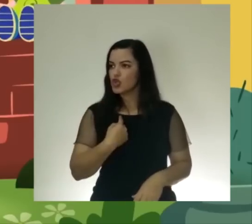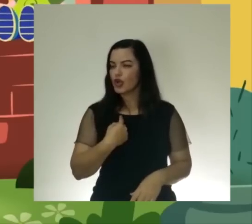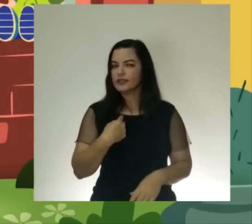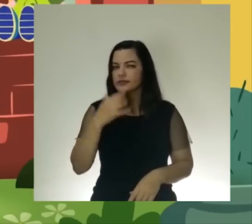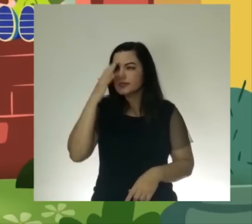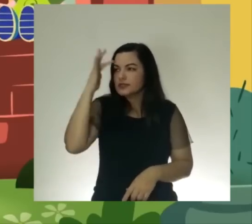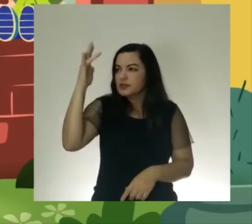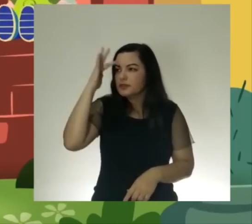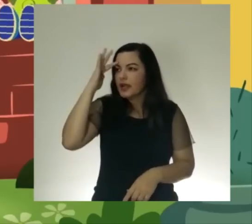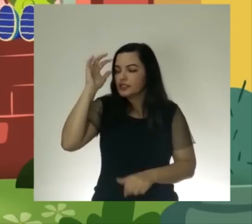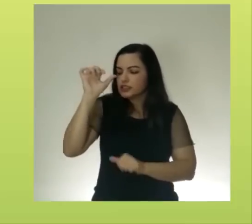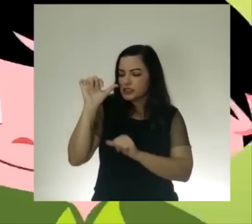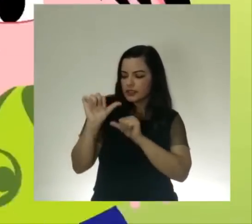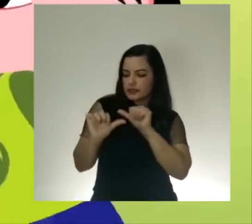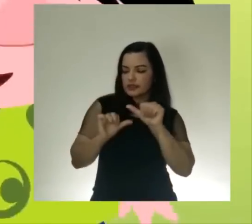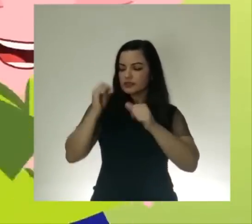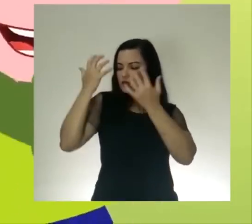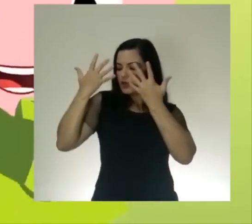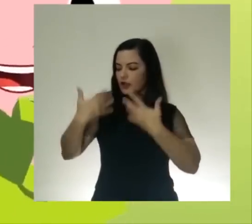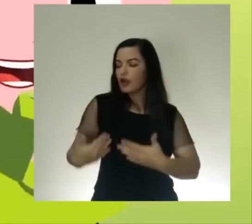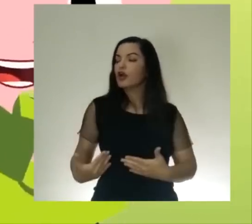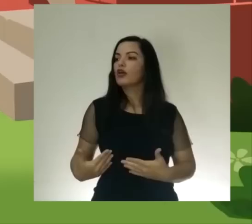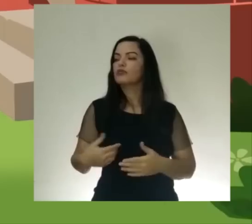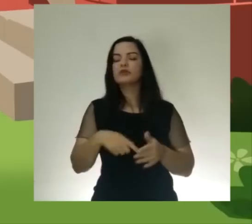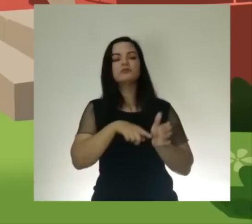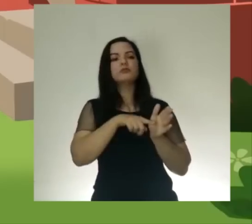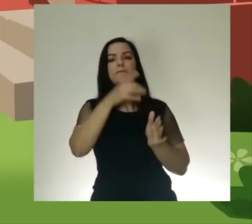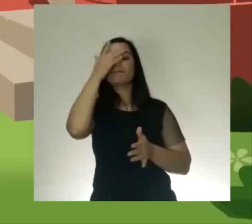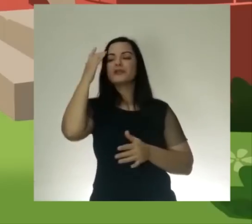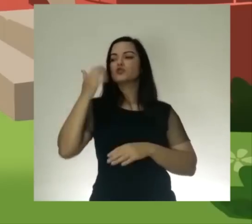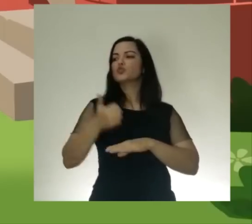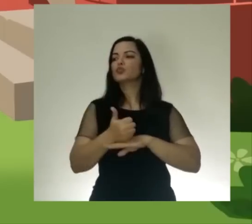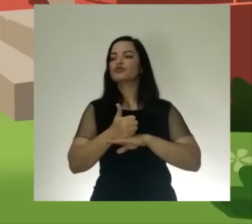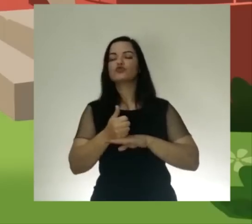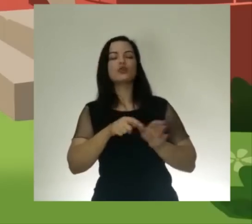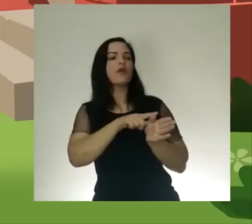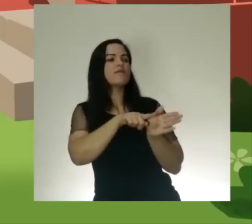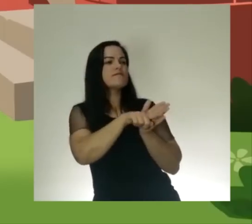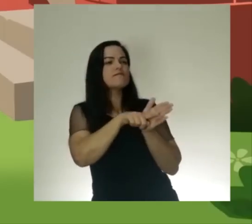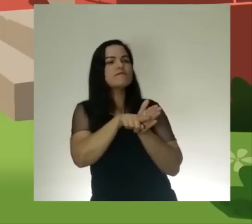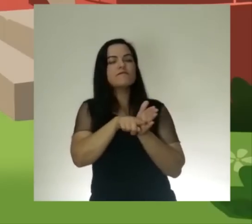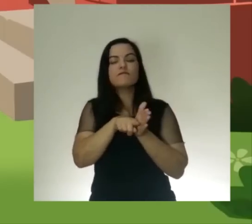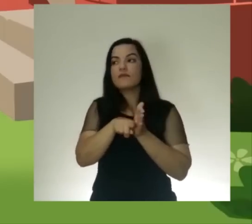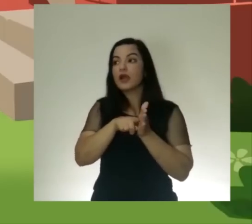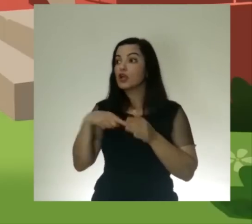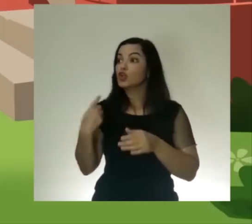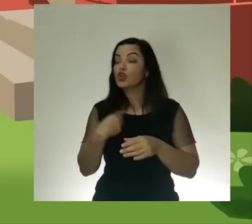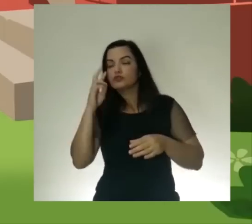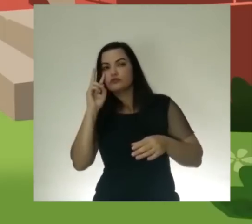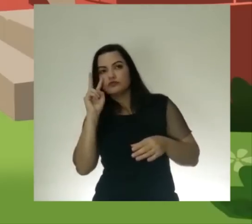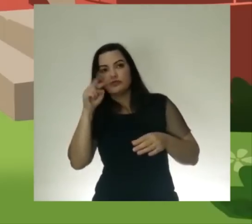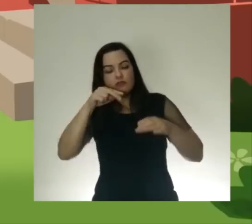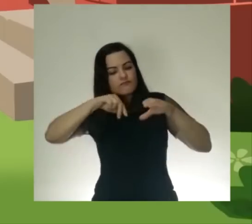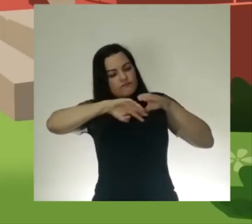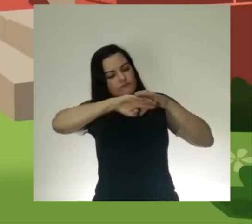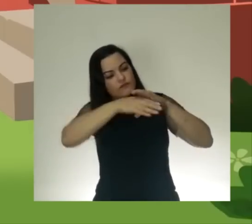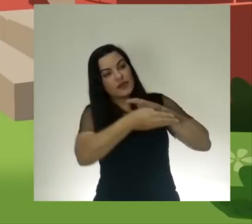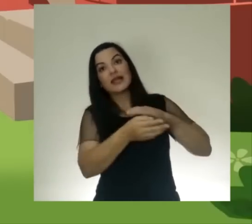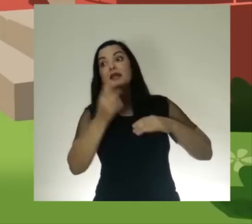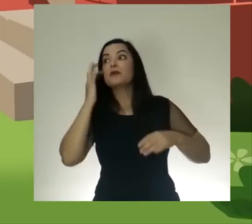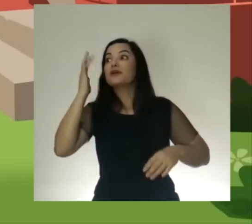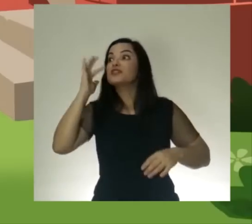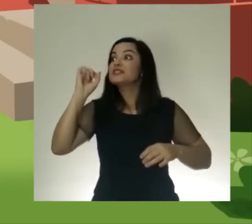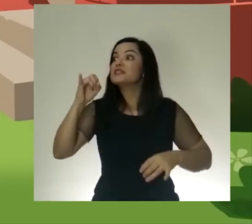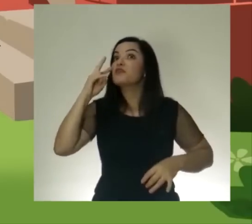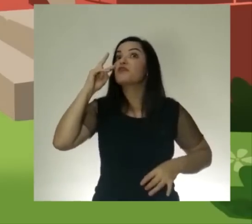e ia explorar uma caverna. Yeah! E se a gente pudesse enxergar o som? Aí a gente ia